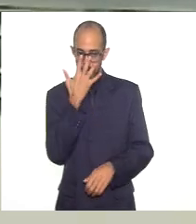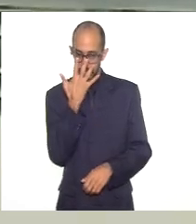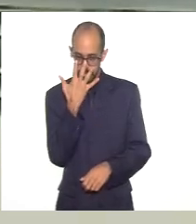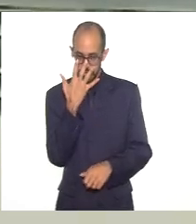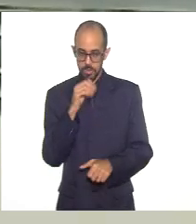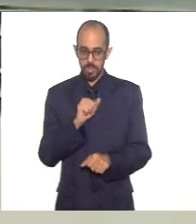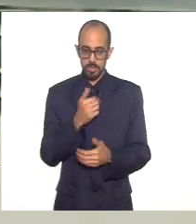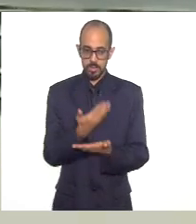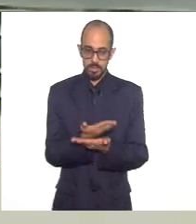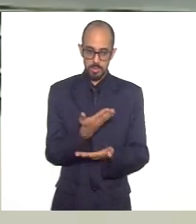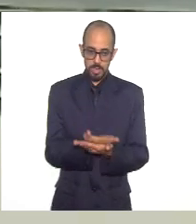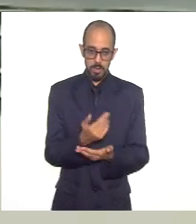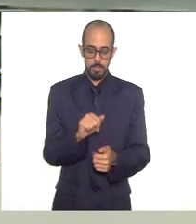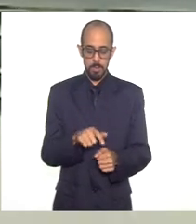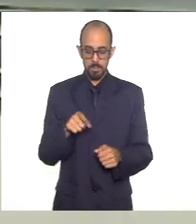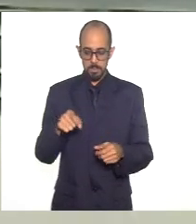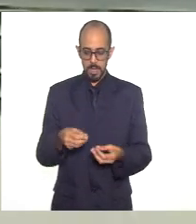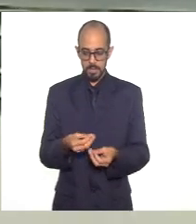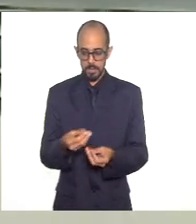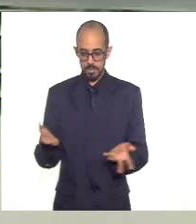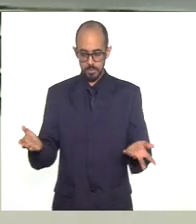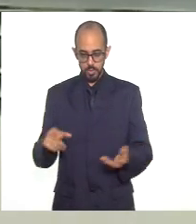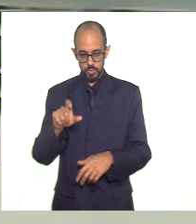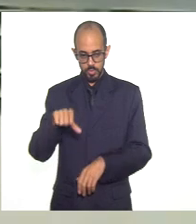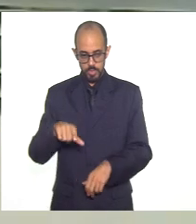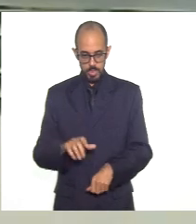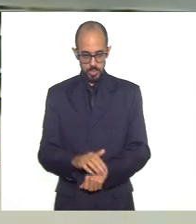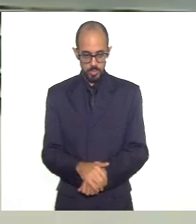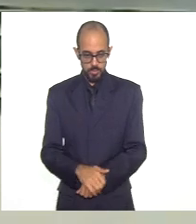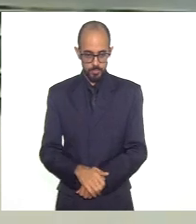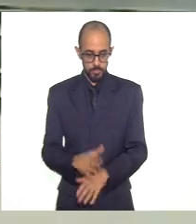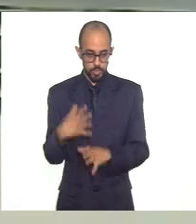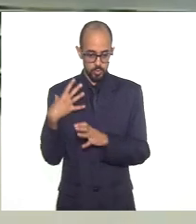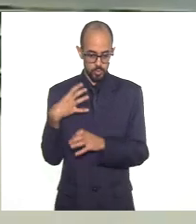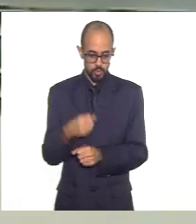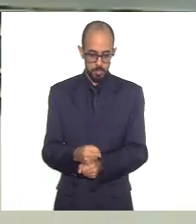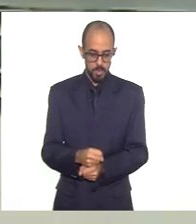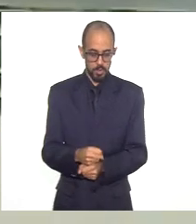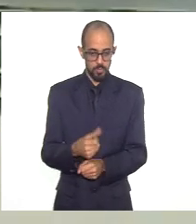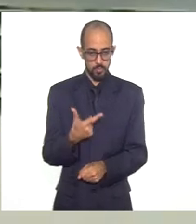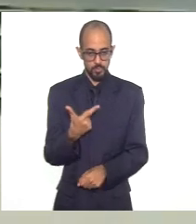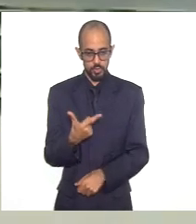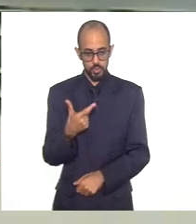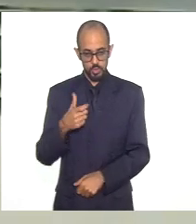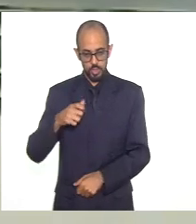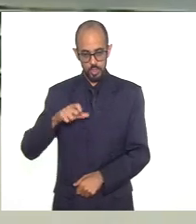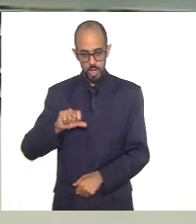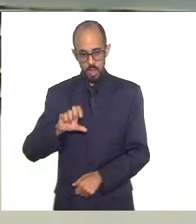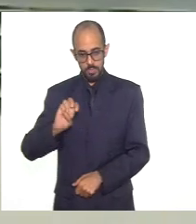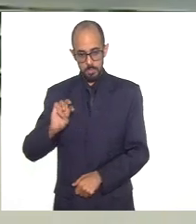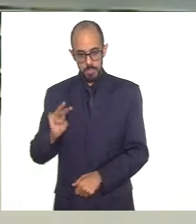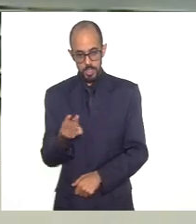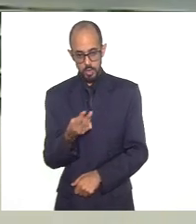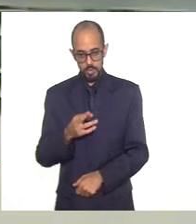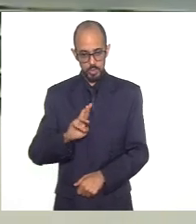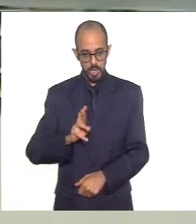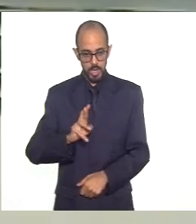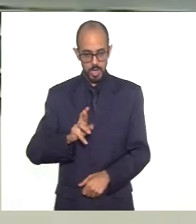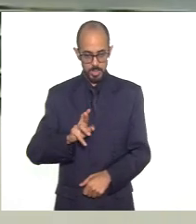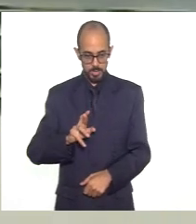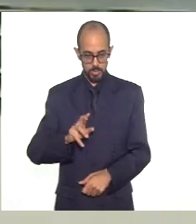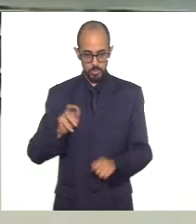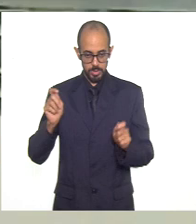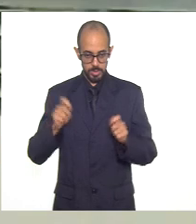carnavalesca. Então, nesse aí são os gastos já somados de 29 milhões de reais, o que